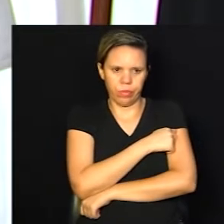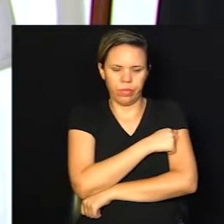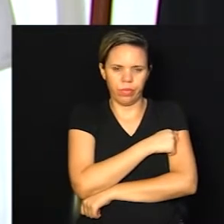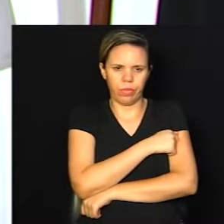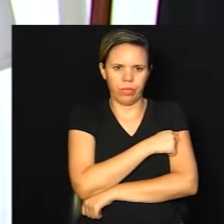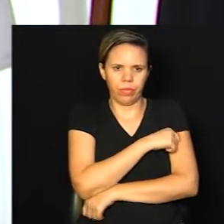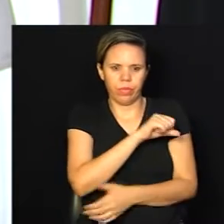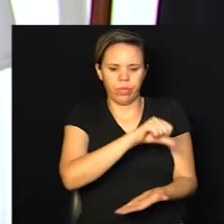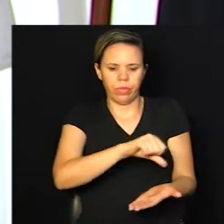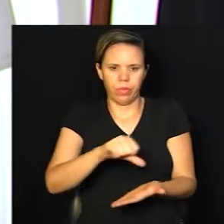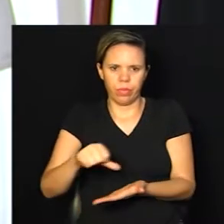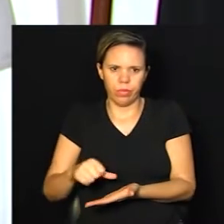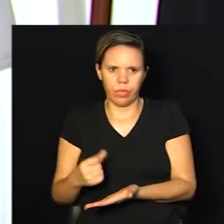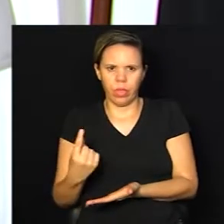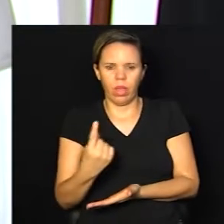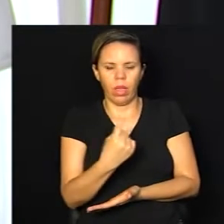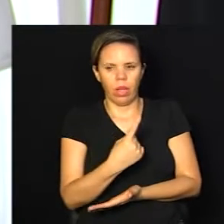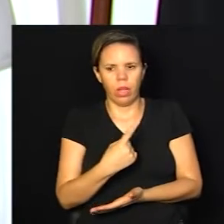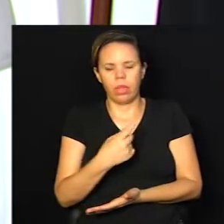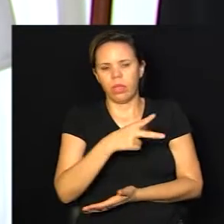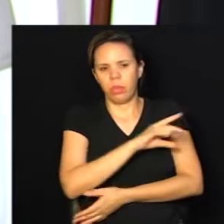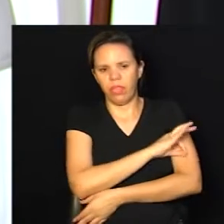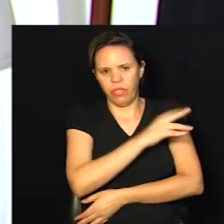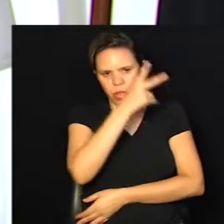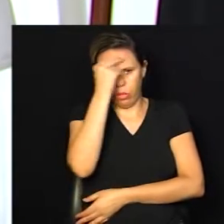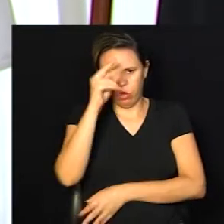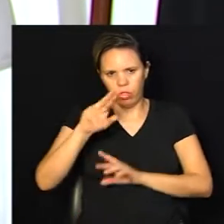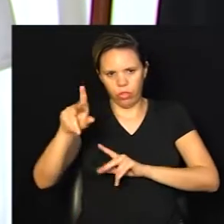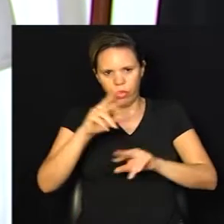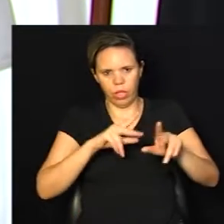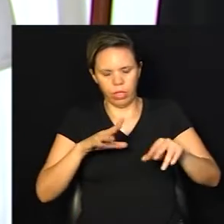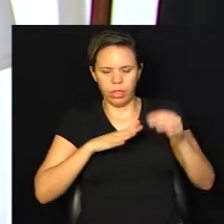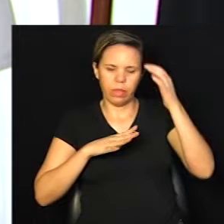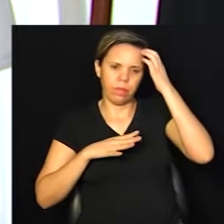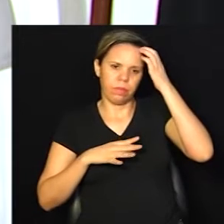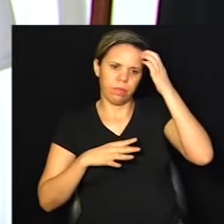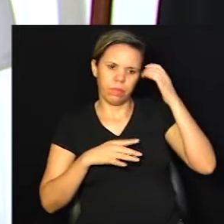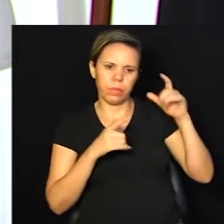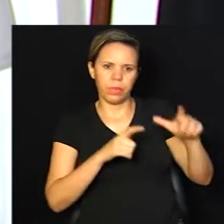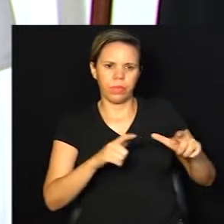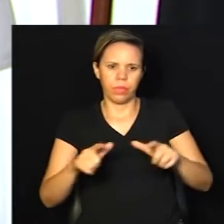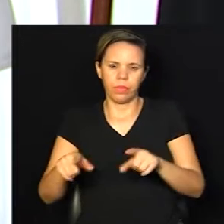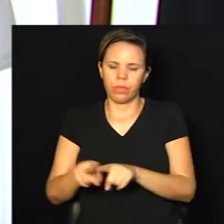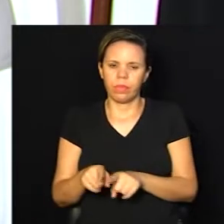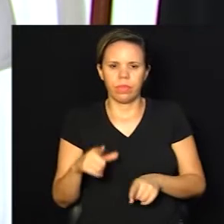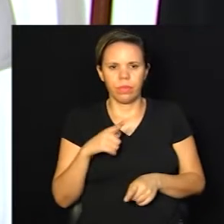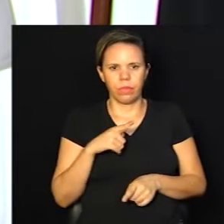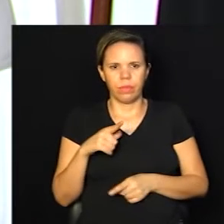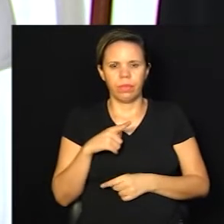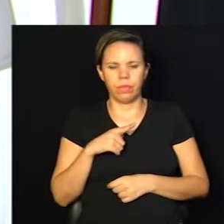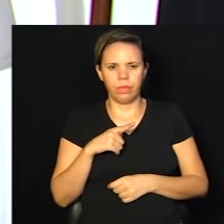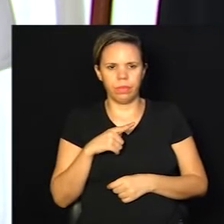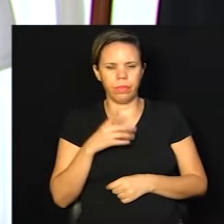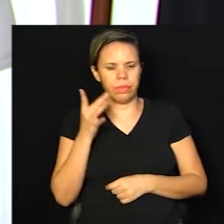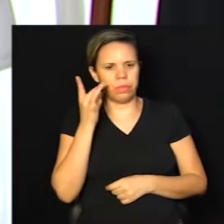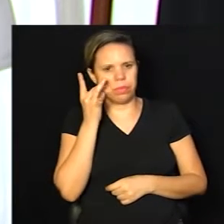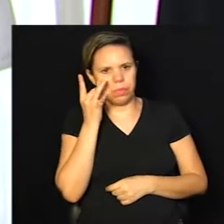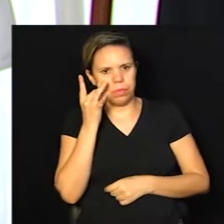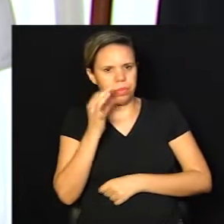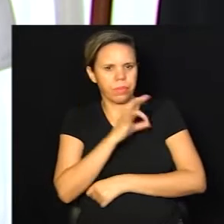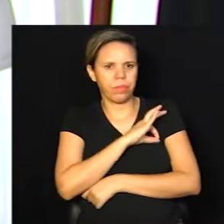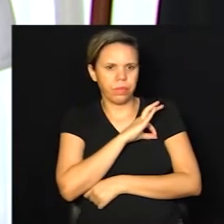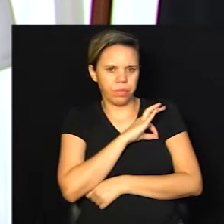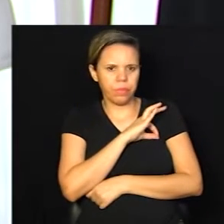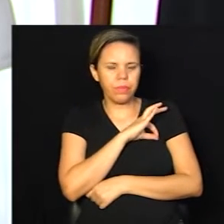vacinação, né, pré-determinados por cada prefeitura, né, onde locais esses haverá também a presença